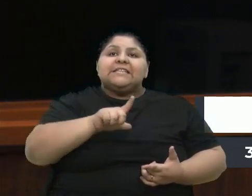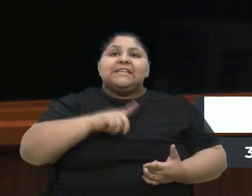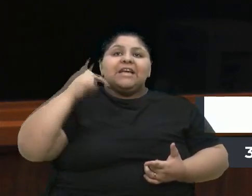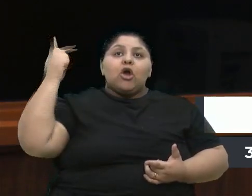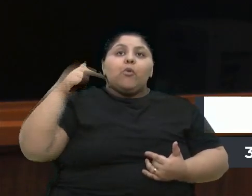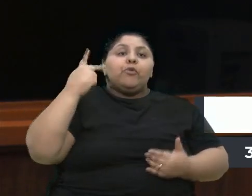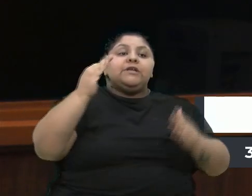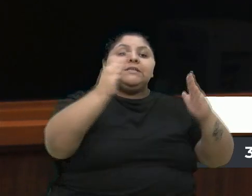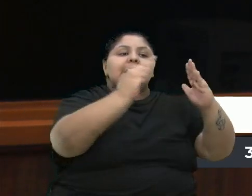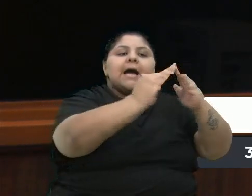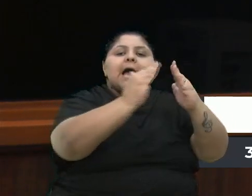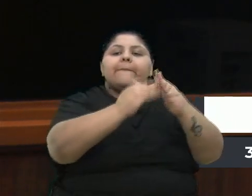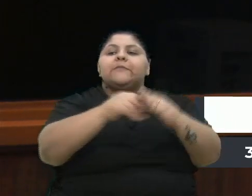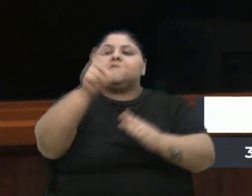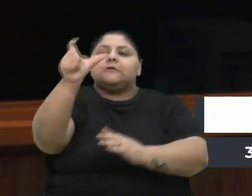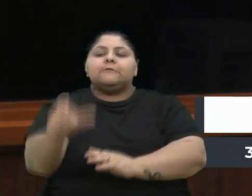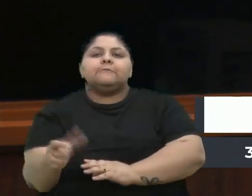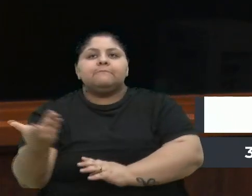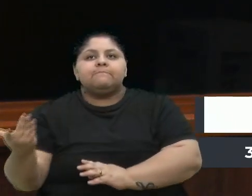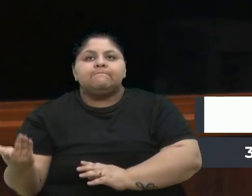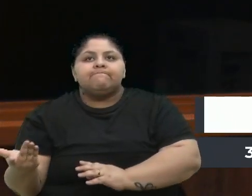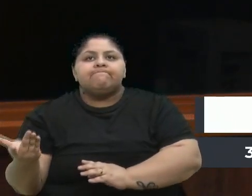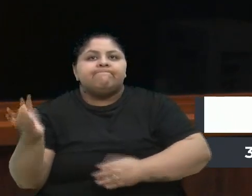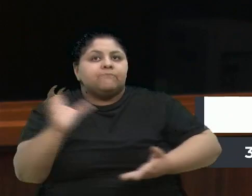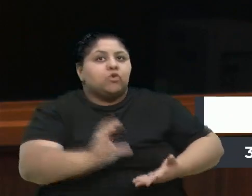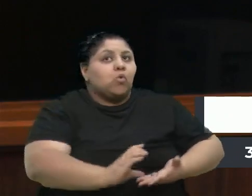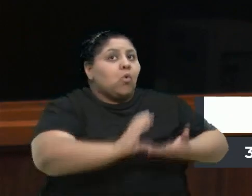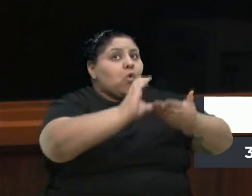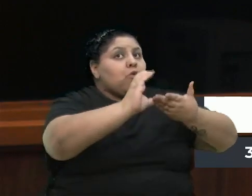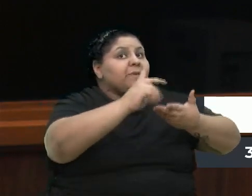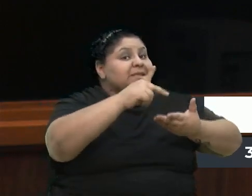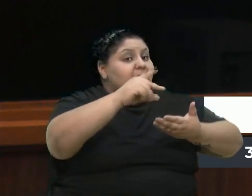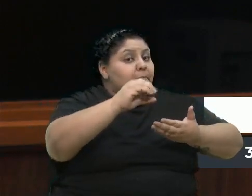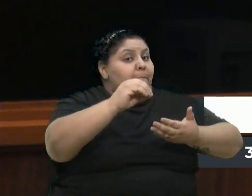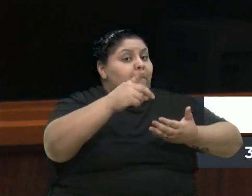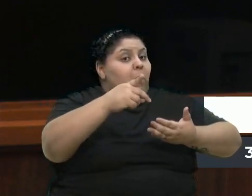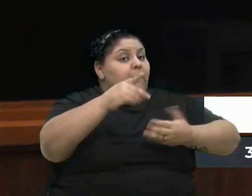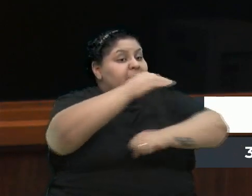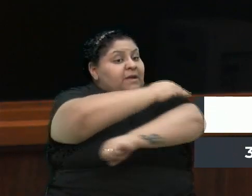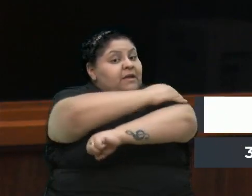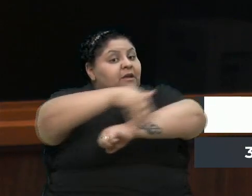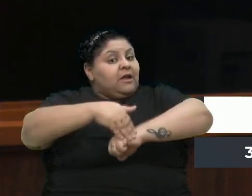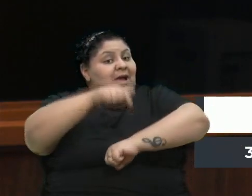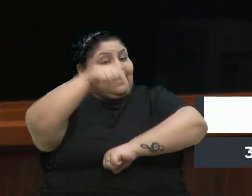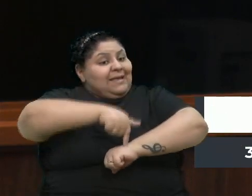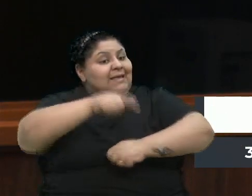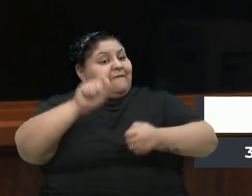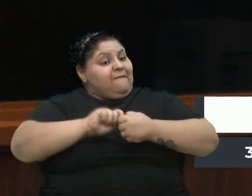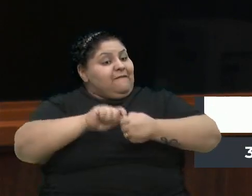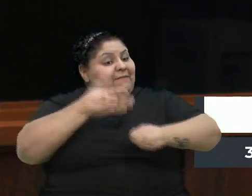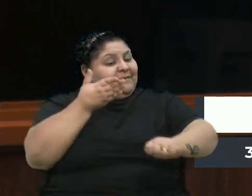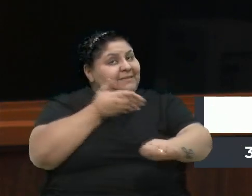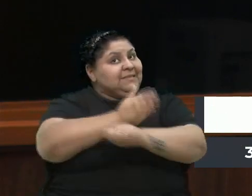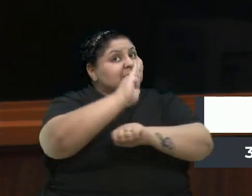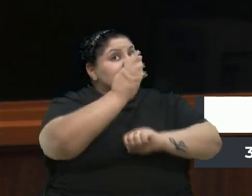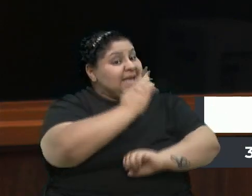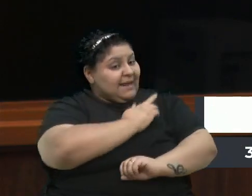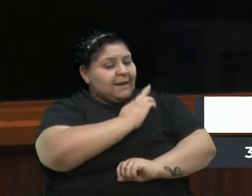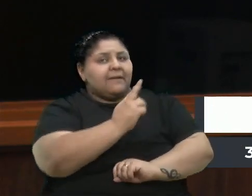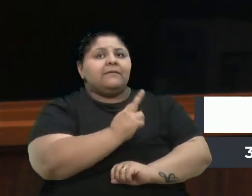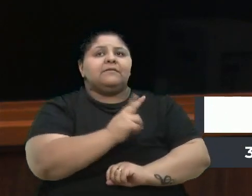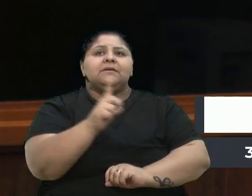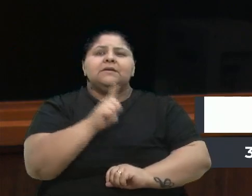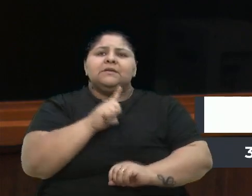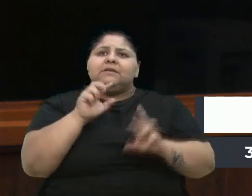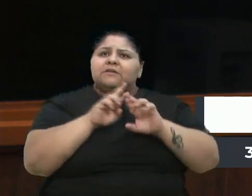essas pessoas. No Comitê Pop Rua, que essa Câmara faz parte e é representada, e tem uma